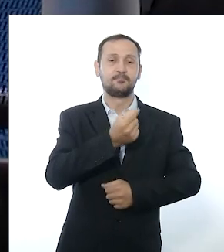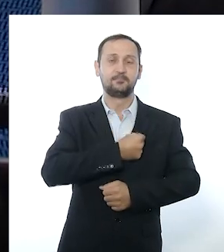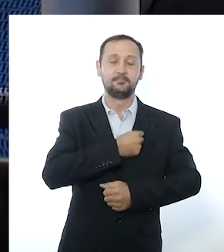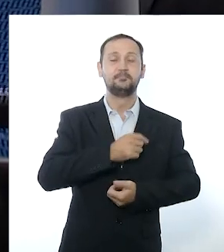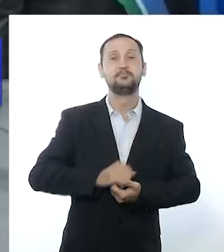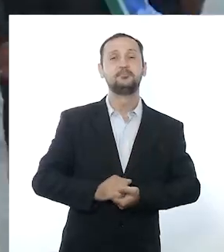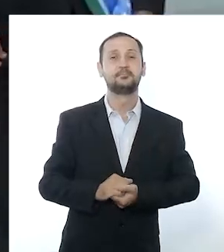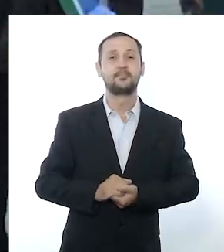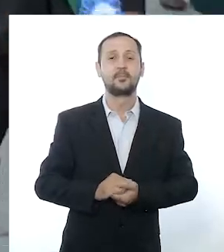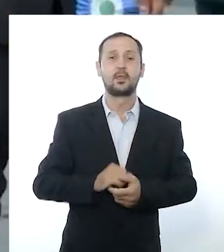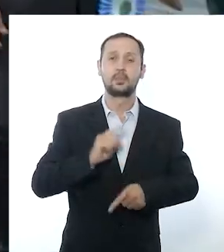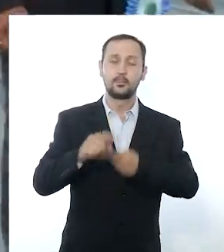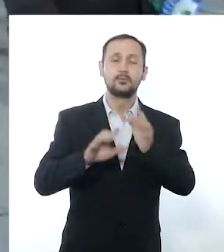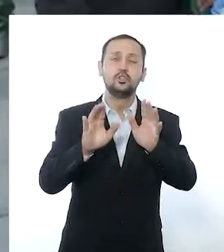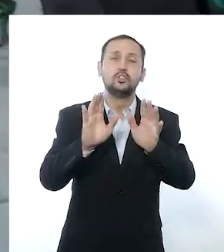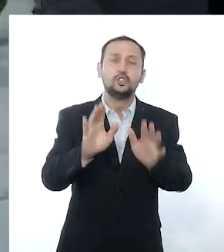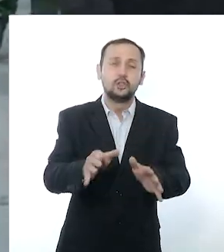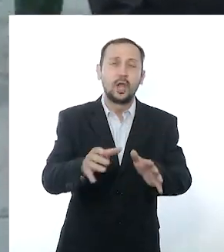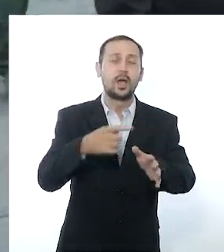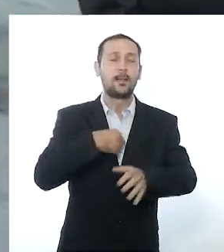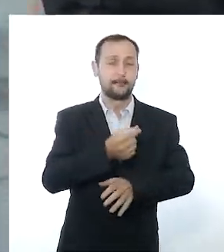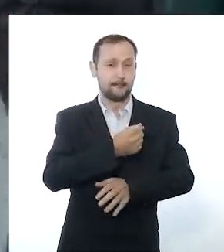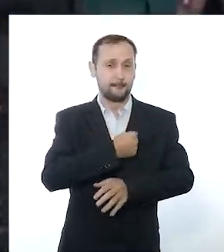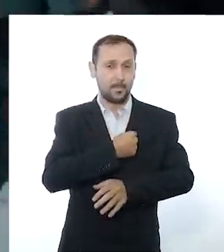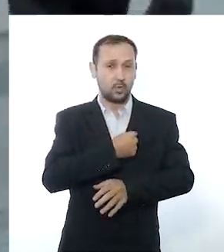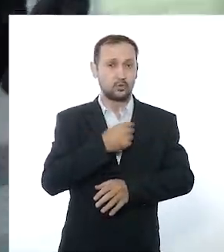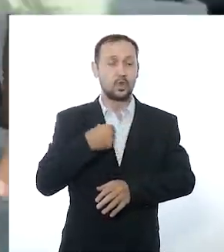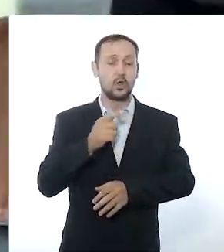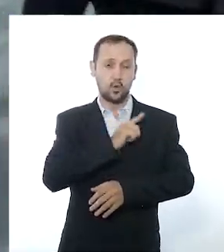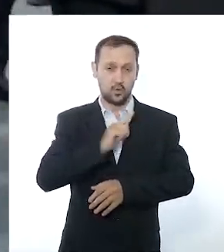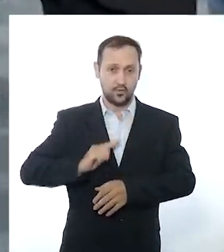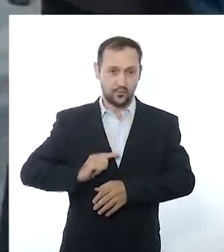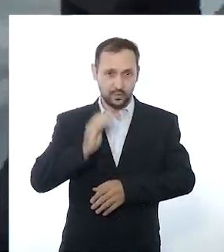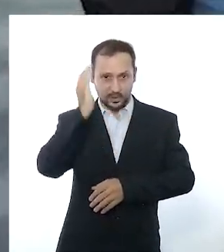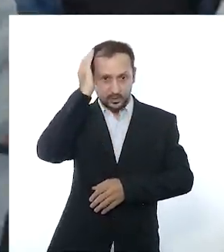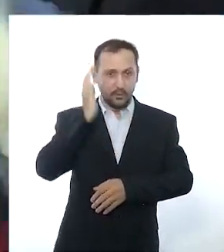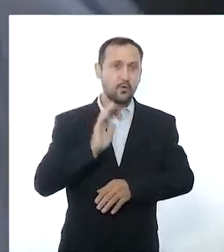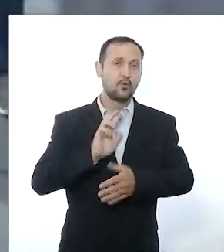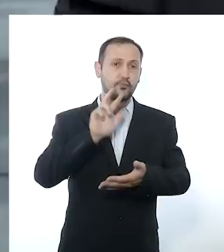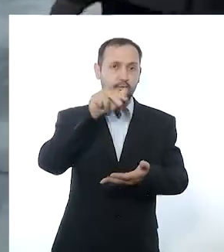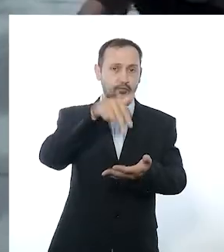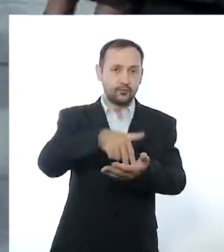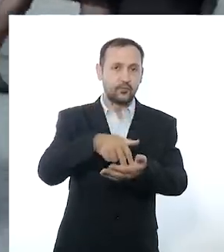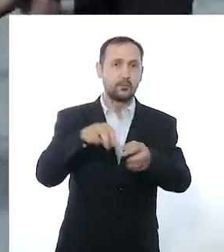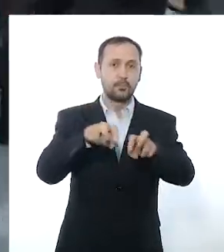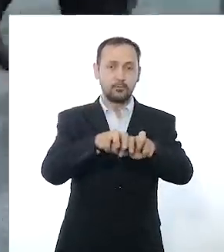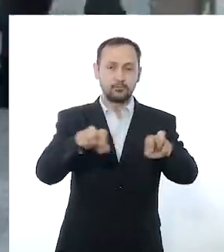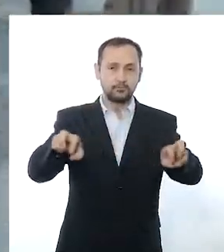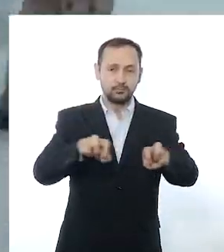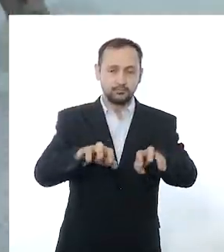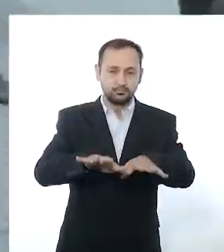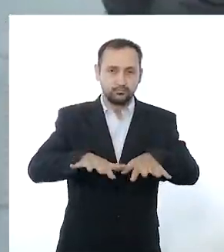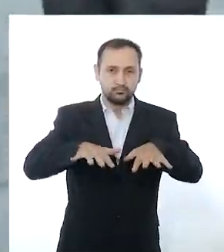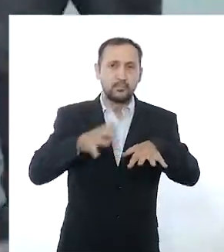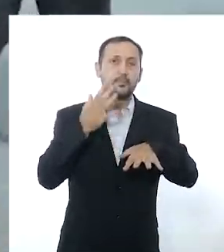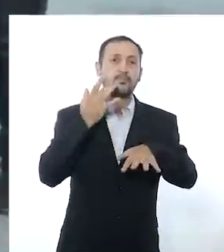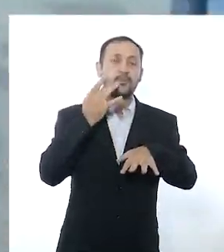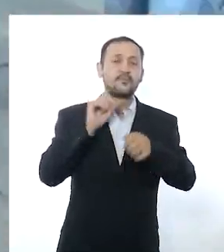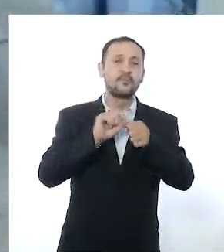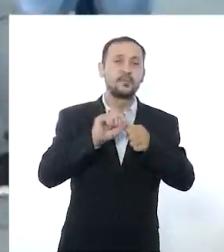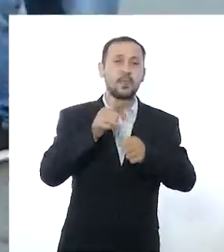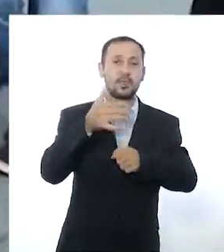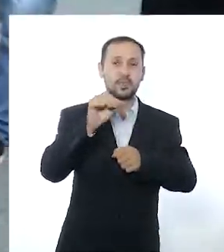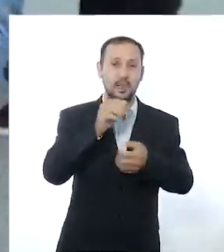aos eleitos. Depois de empossado, o governador Reinaldo Azambuja seguiu para o Centro de Convenções Rubens Gil de Camilo, onde dá posse aos